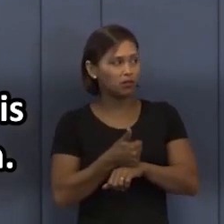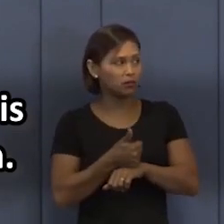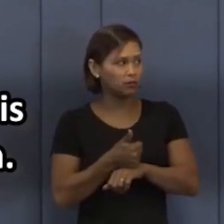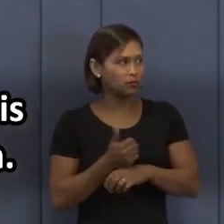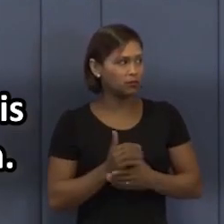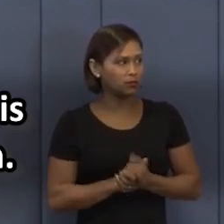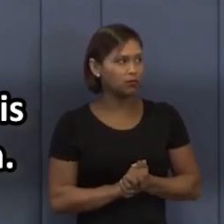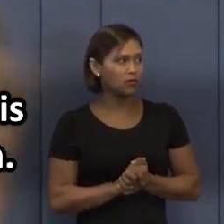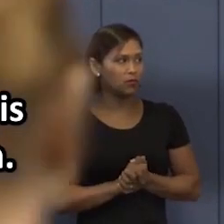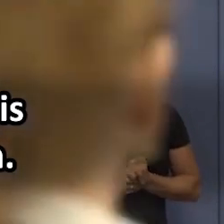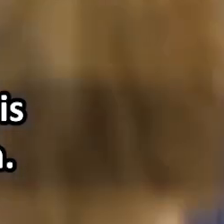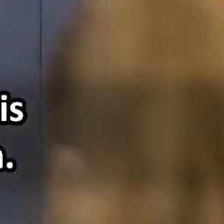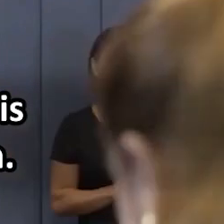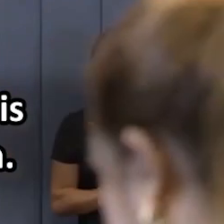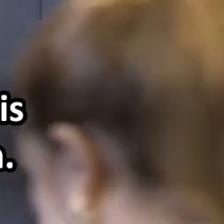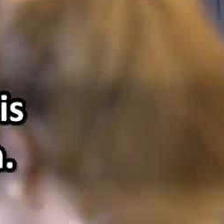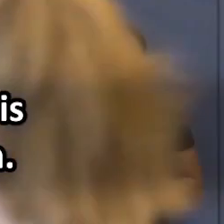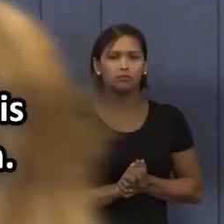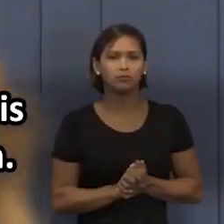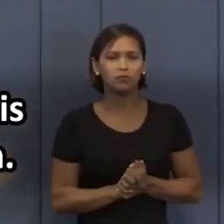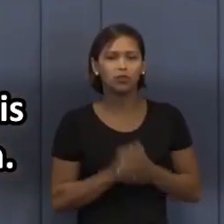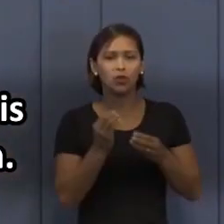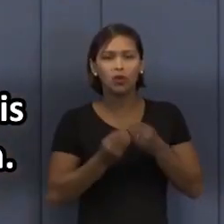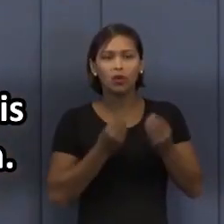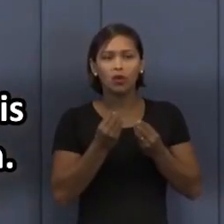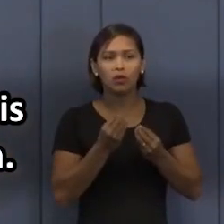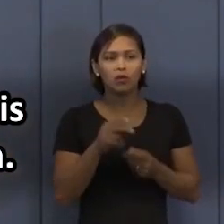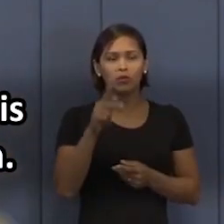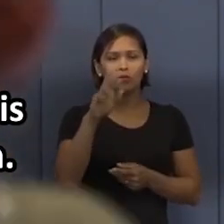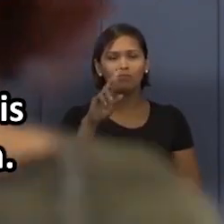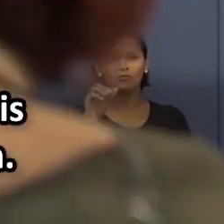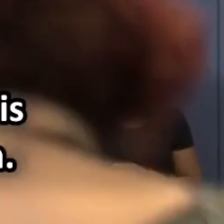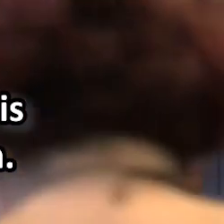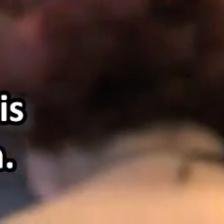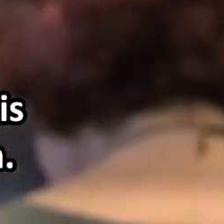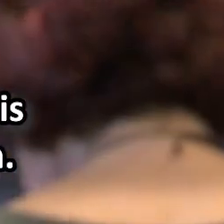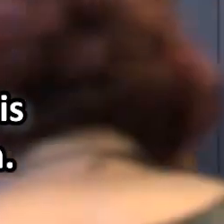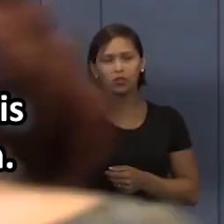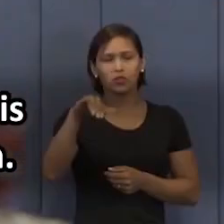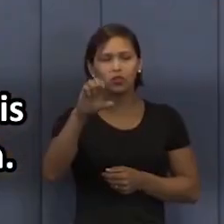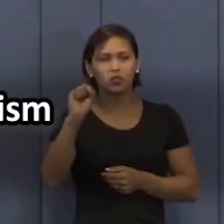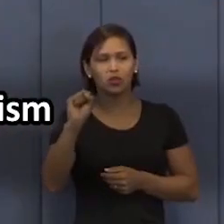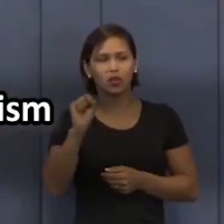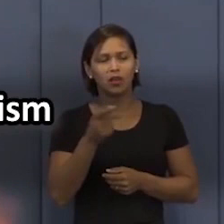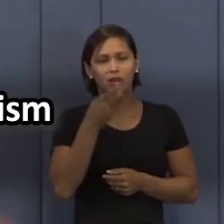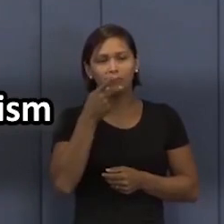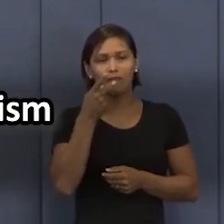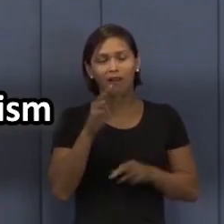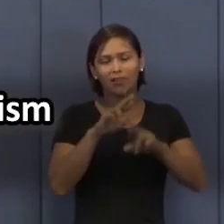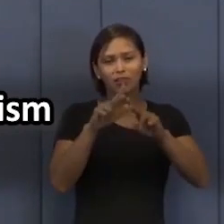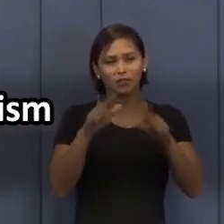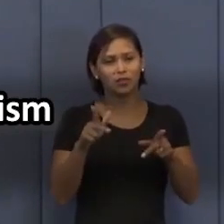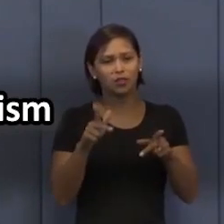patriotismo é exatamente o que o Razoni trata como nacionalismo. E o que